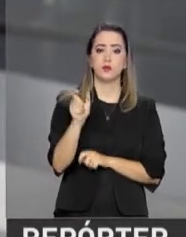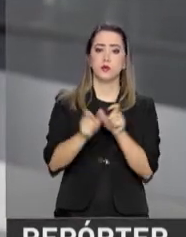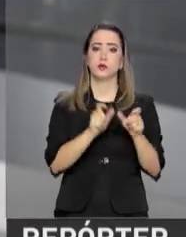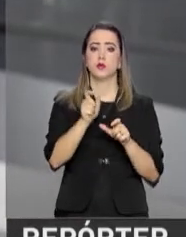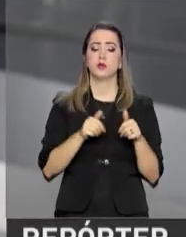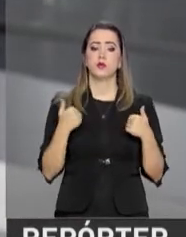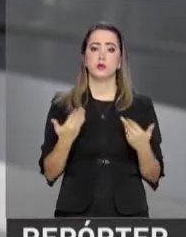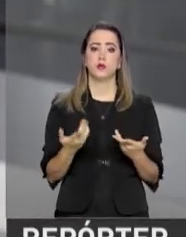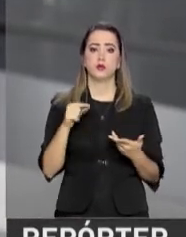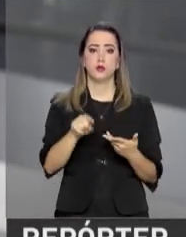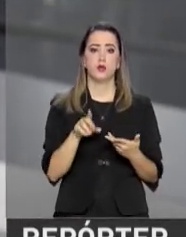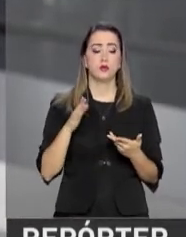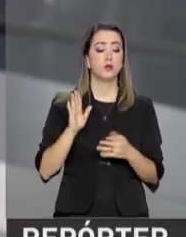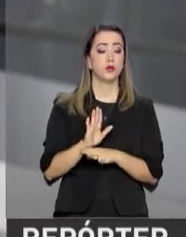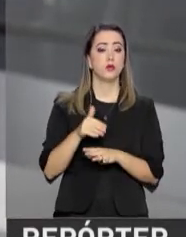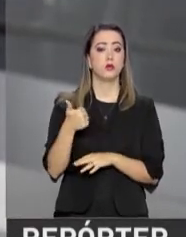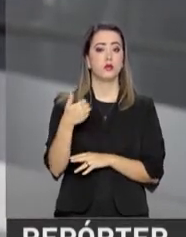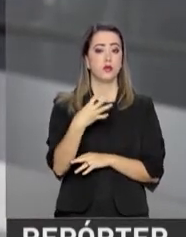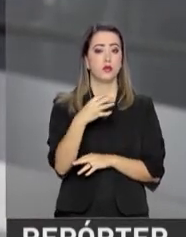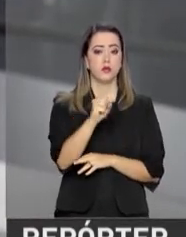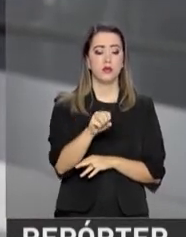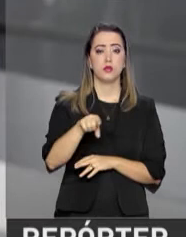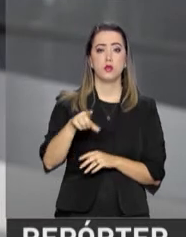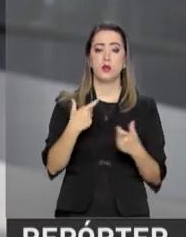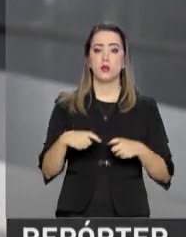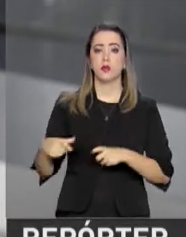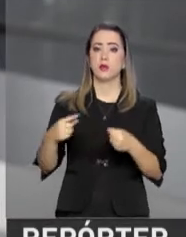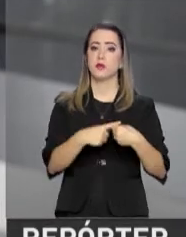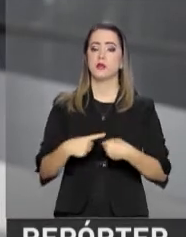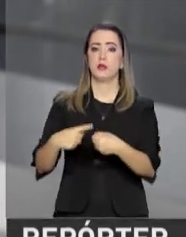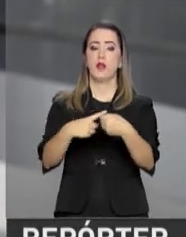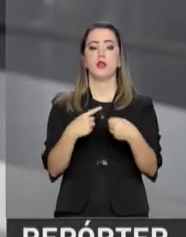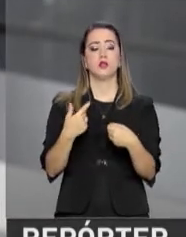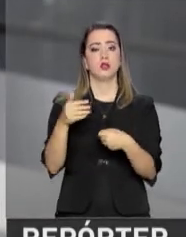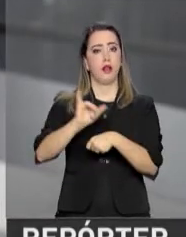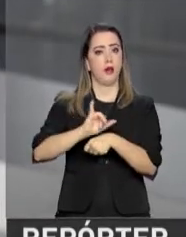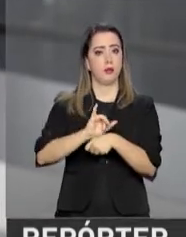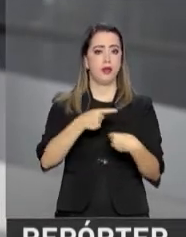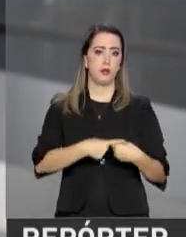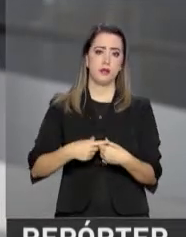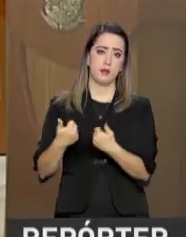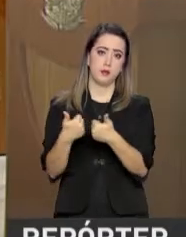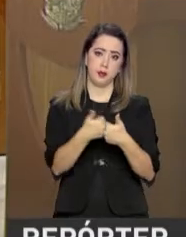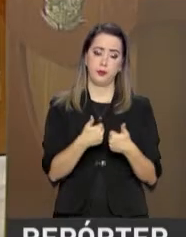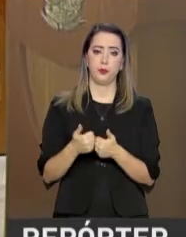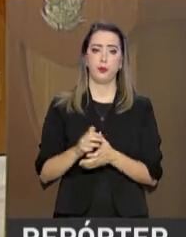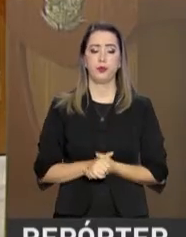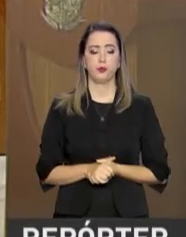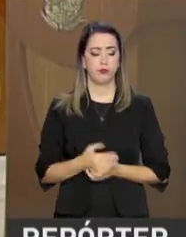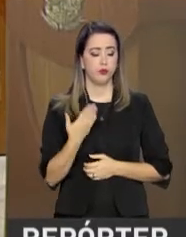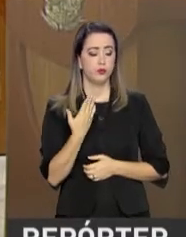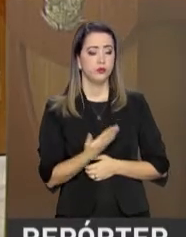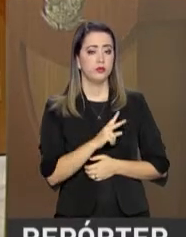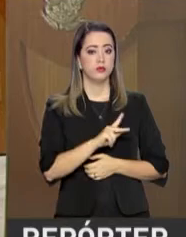dia e atenderá 148 bairros de goiânia e aparecida de goiânia na região metropolitana o presidente